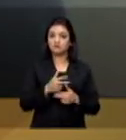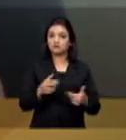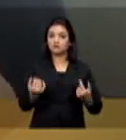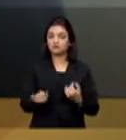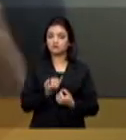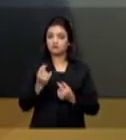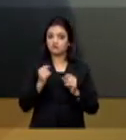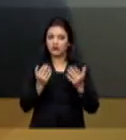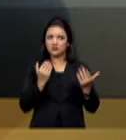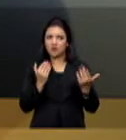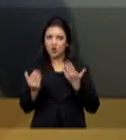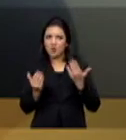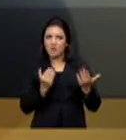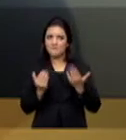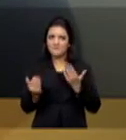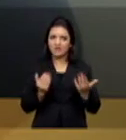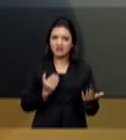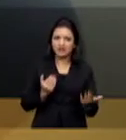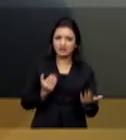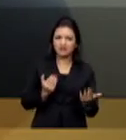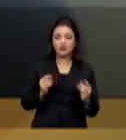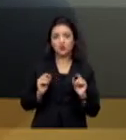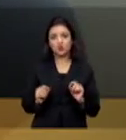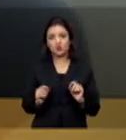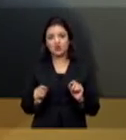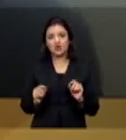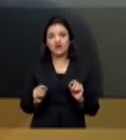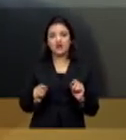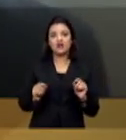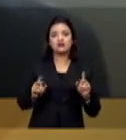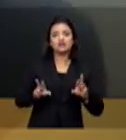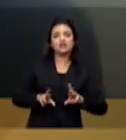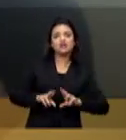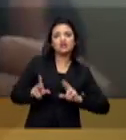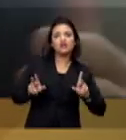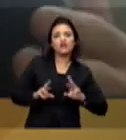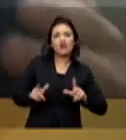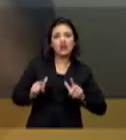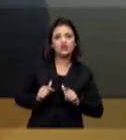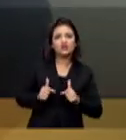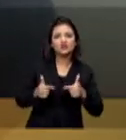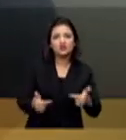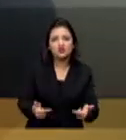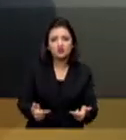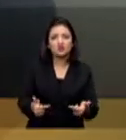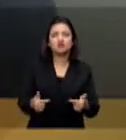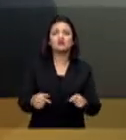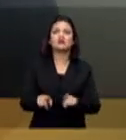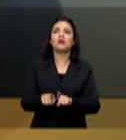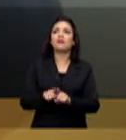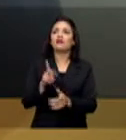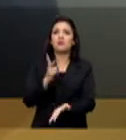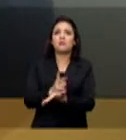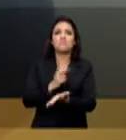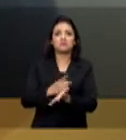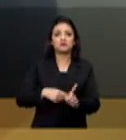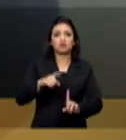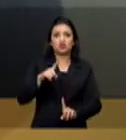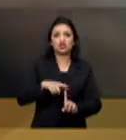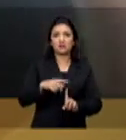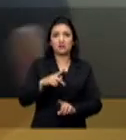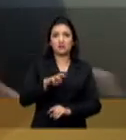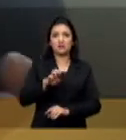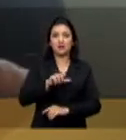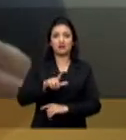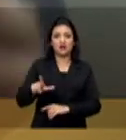ou seja, comparar as diferentes condutas com discrepantes lesividades abarcadas por esse mesmo tipo penal, que prevê